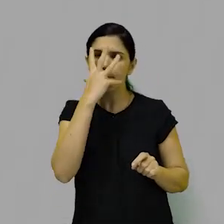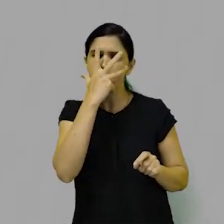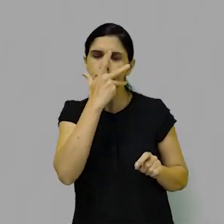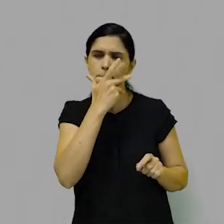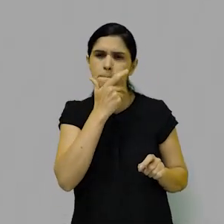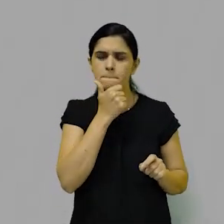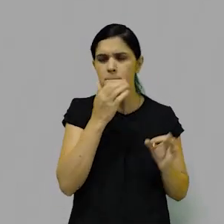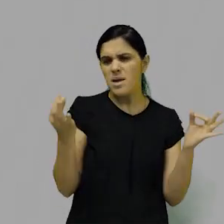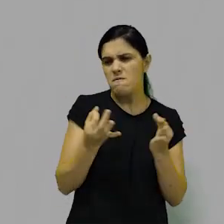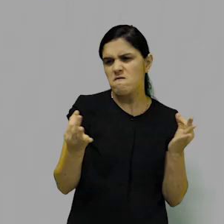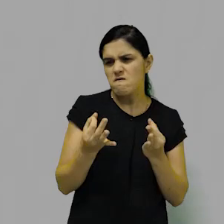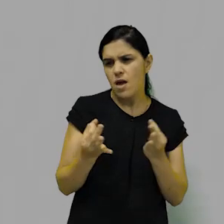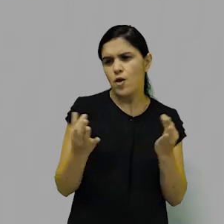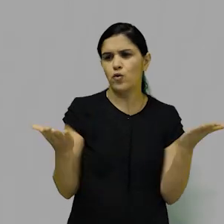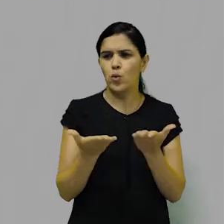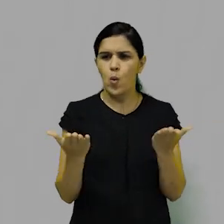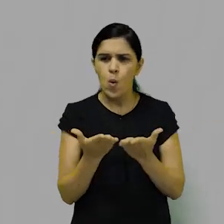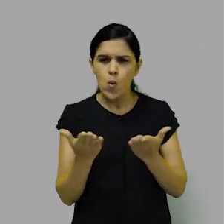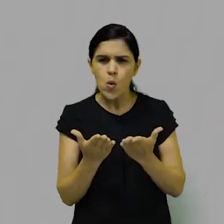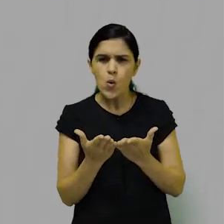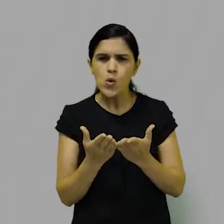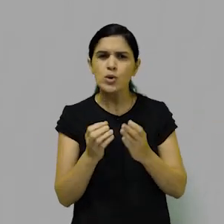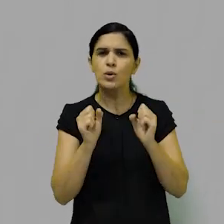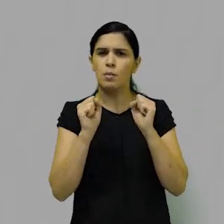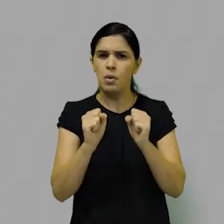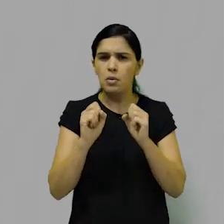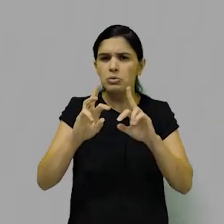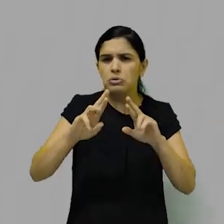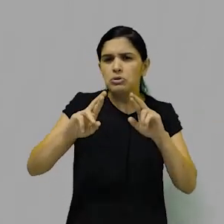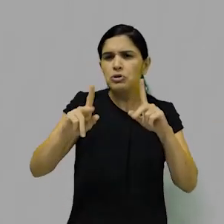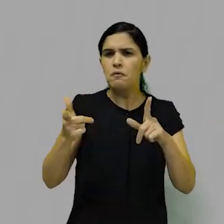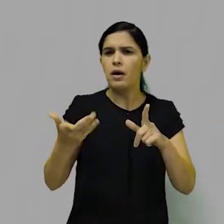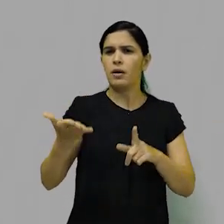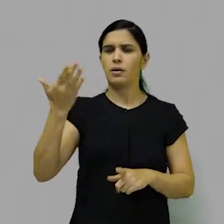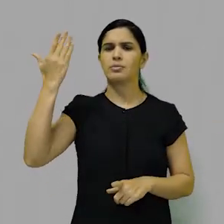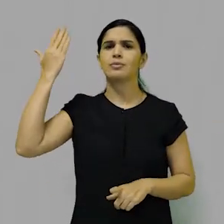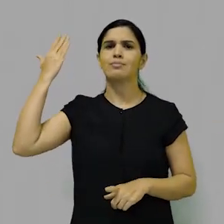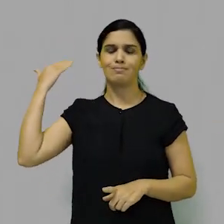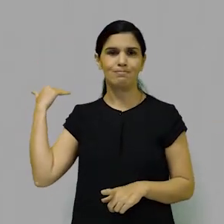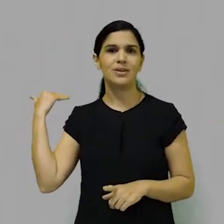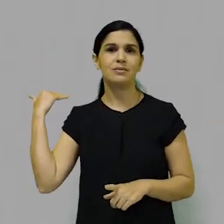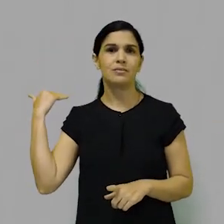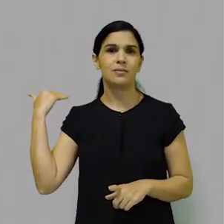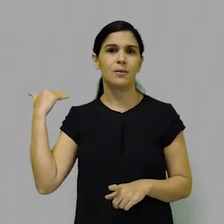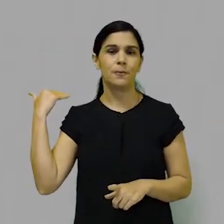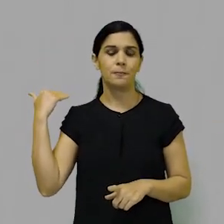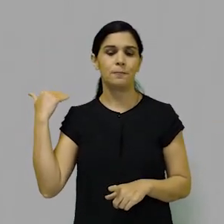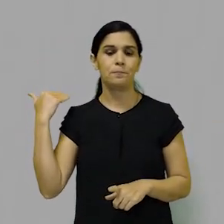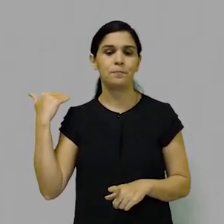Então, essa questão de padrão de beleza é algo que fica muito bem